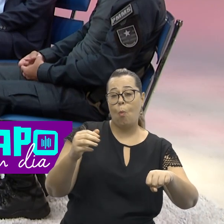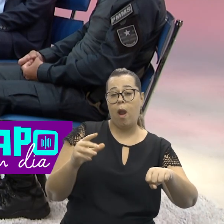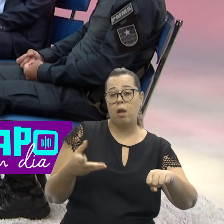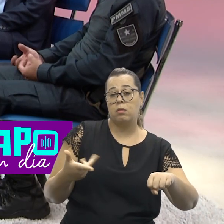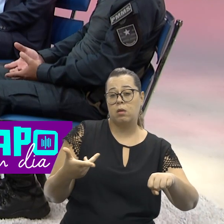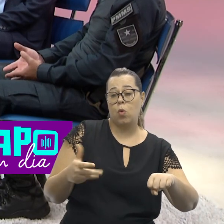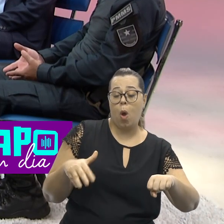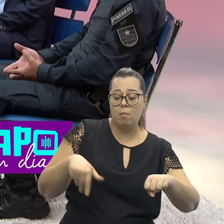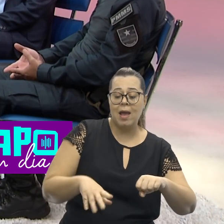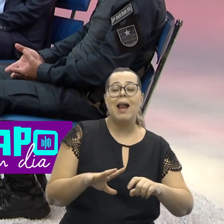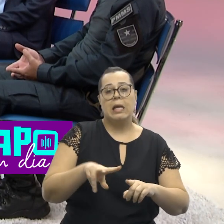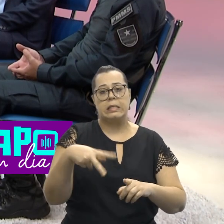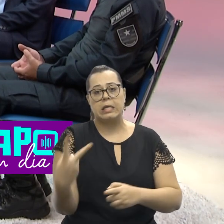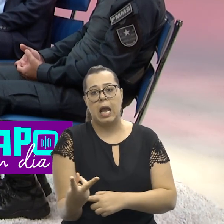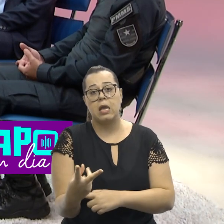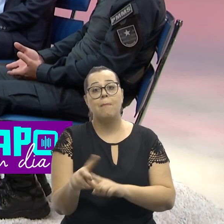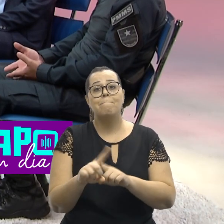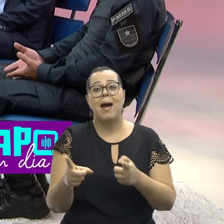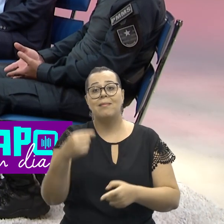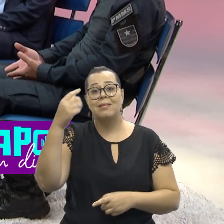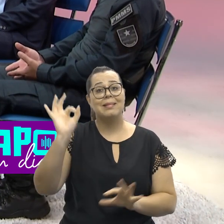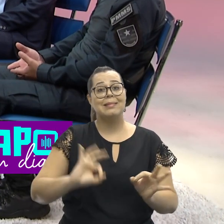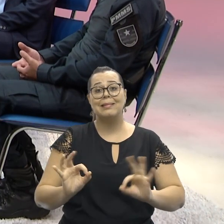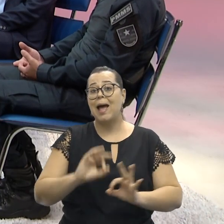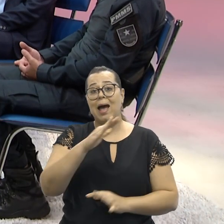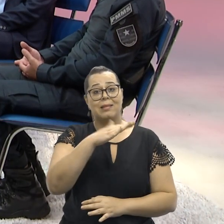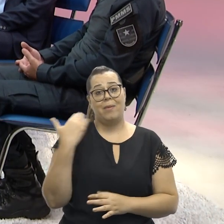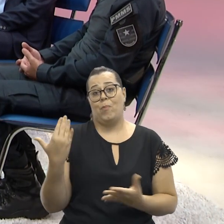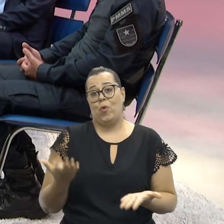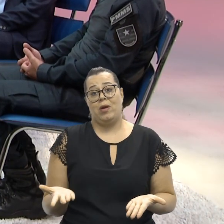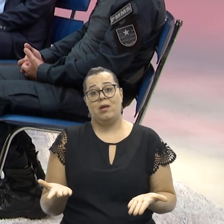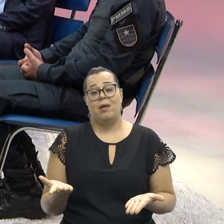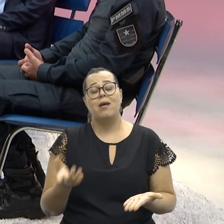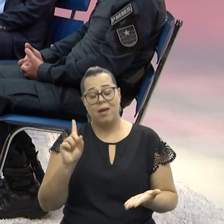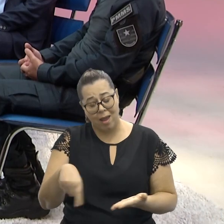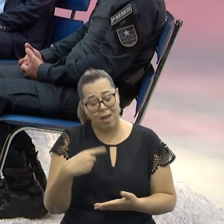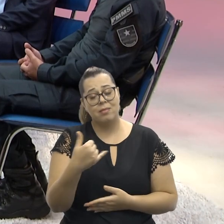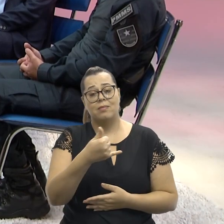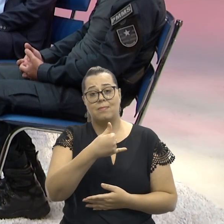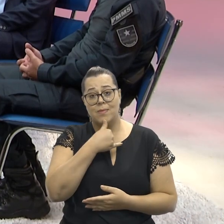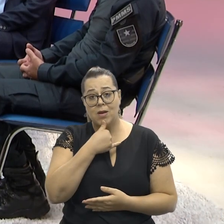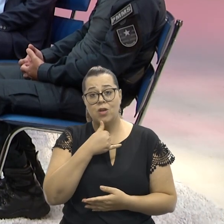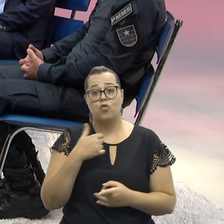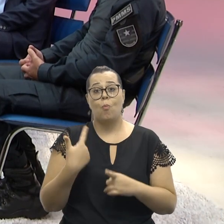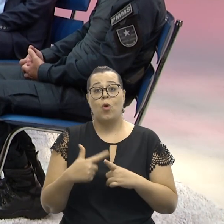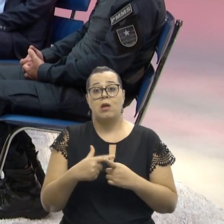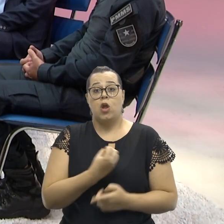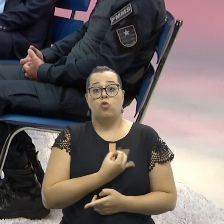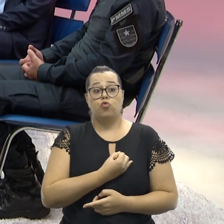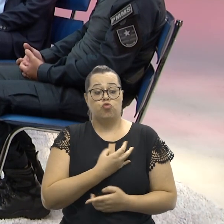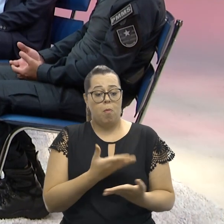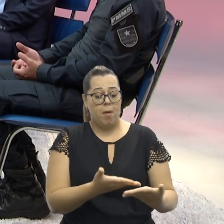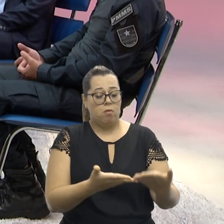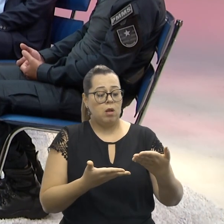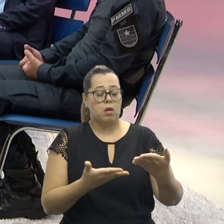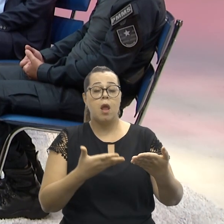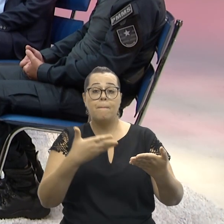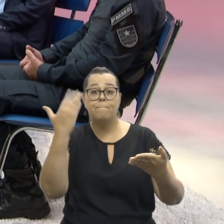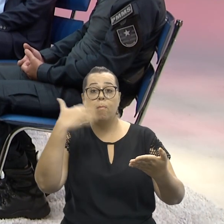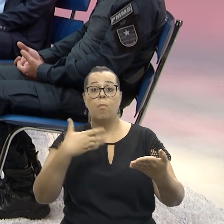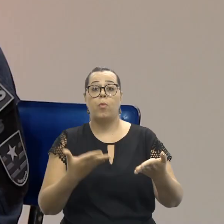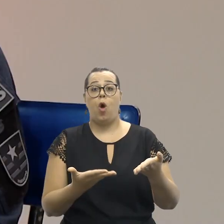por hora, talvez ela fosse cair, mas não viria a óbito. Então é de se lamentar. Realmente são números que poderiam ser